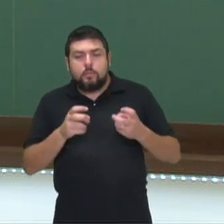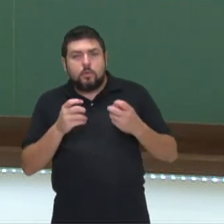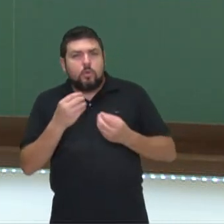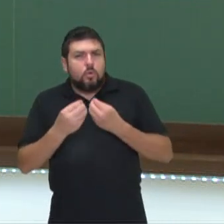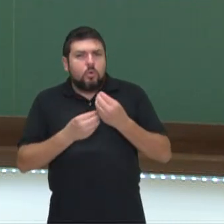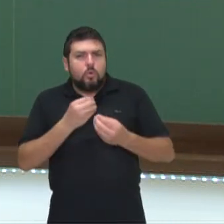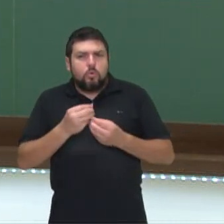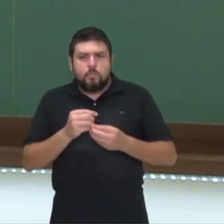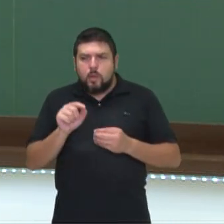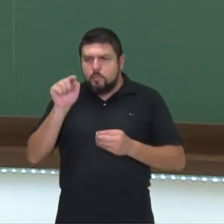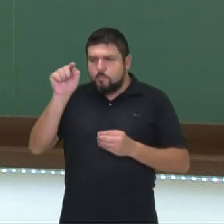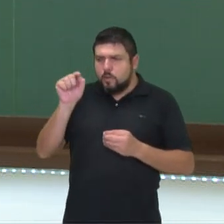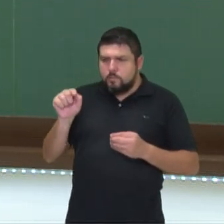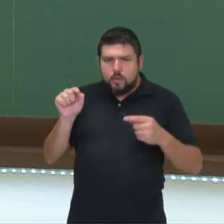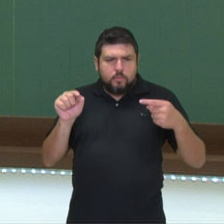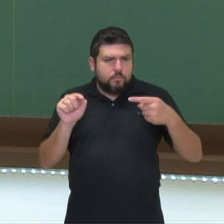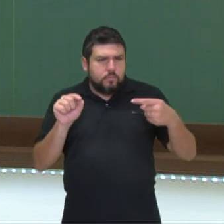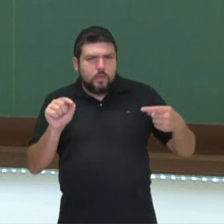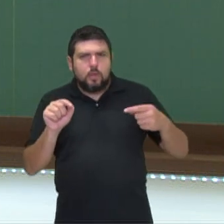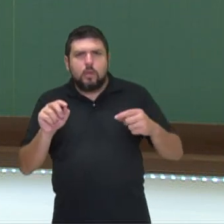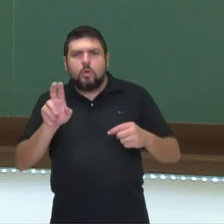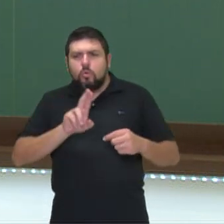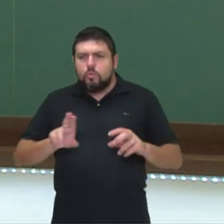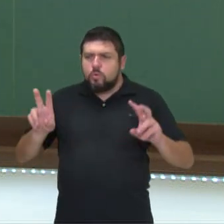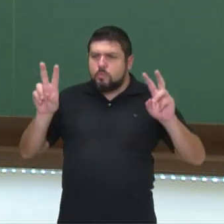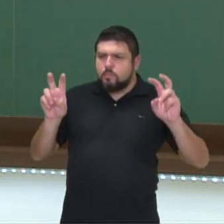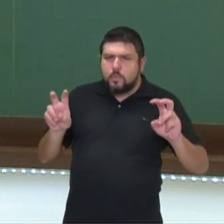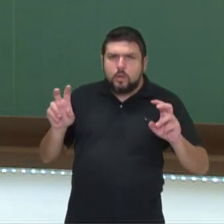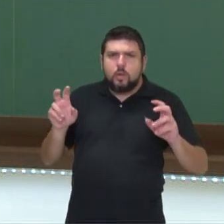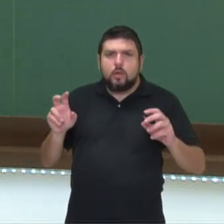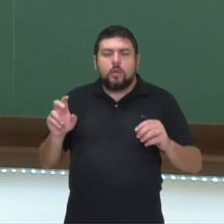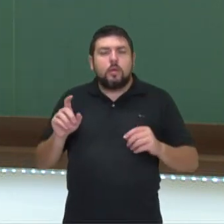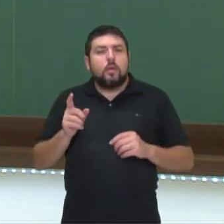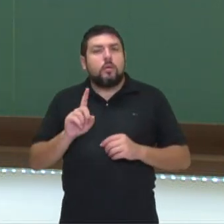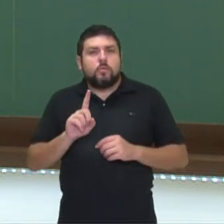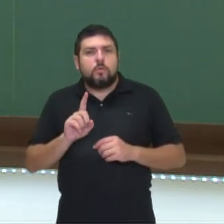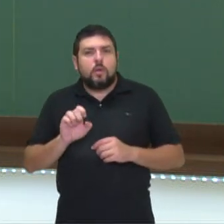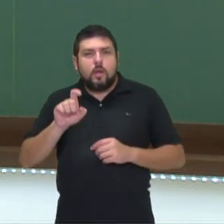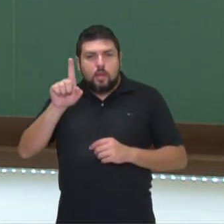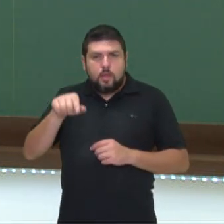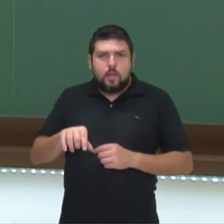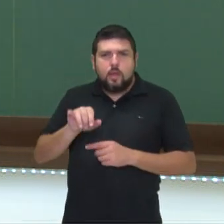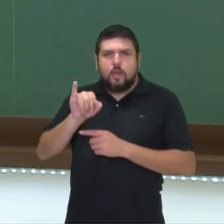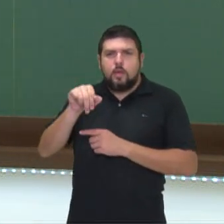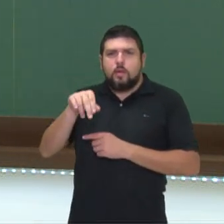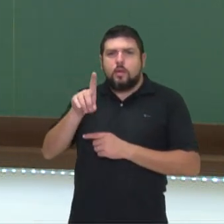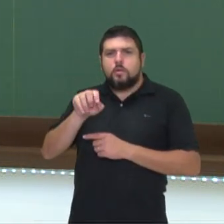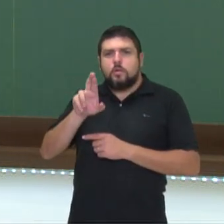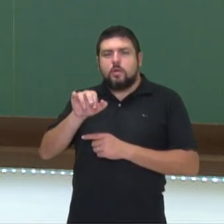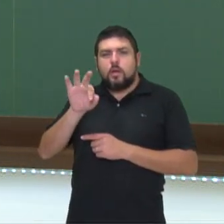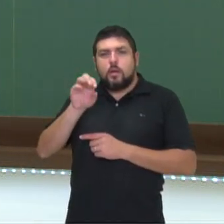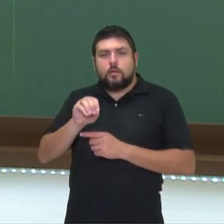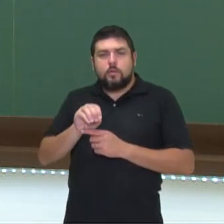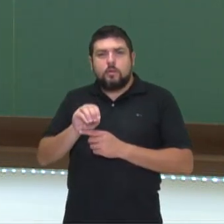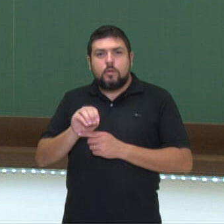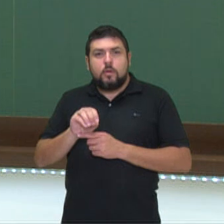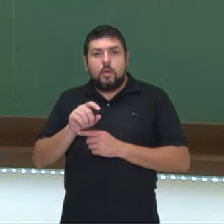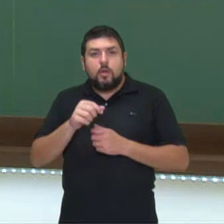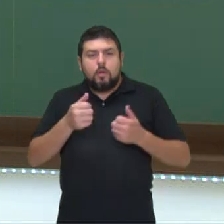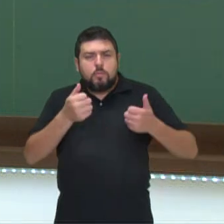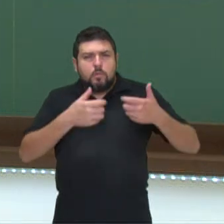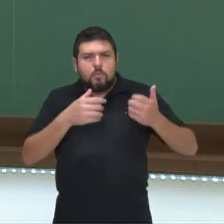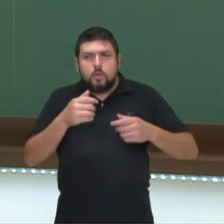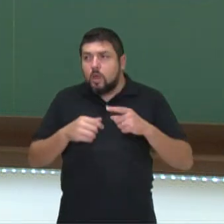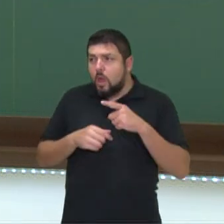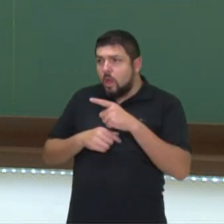de travessão, de aspas, do discurso direto? Não, é através do discurso indireto. A narradora que nos conta o que cada uma